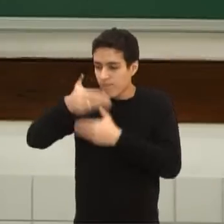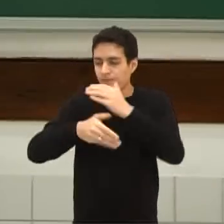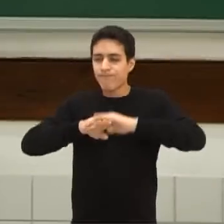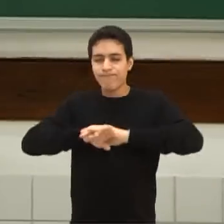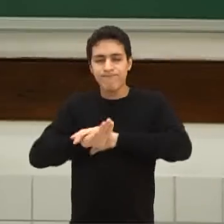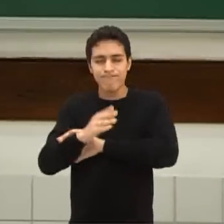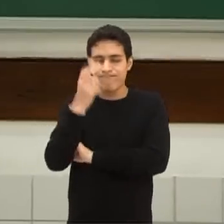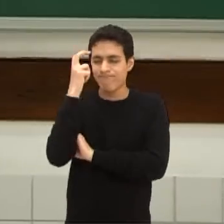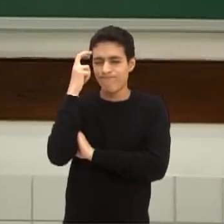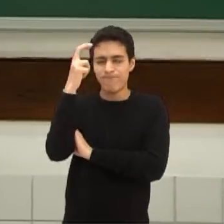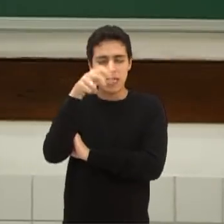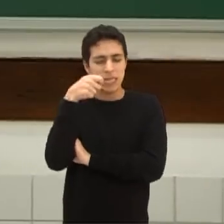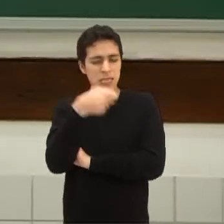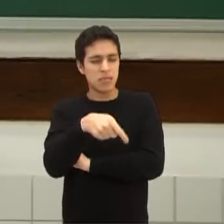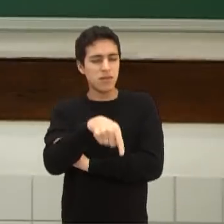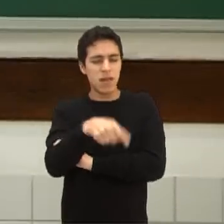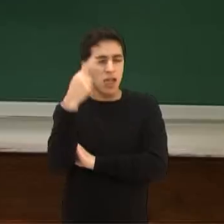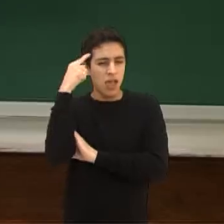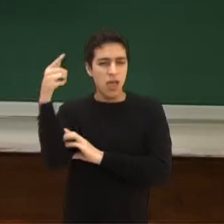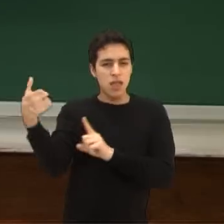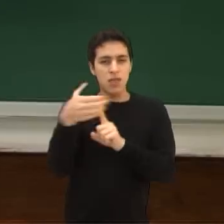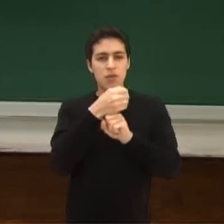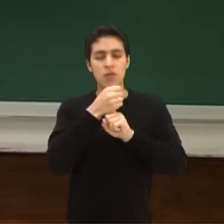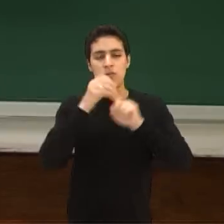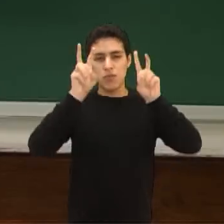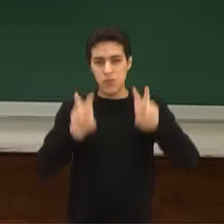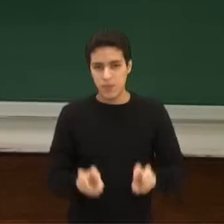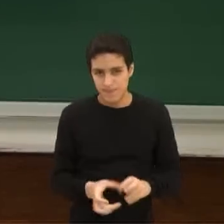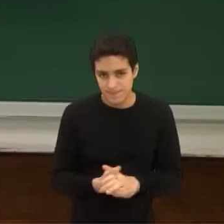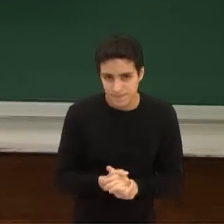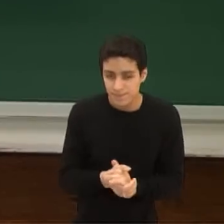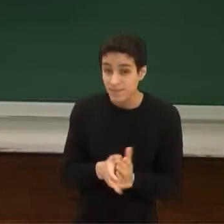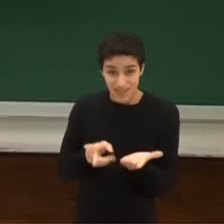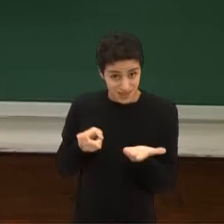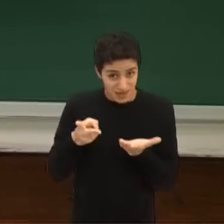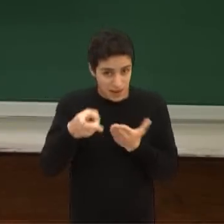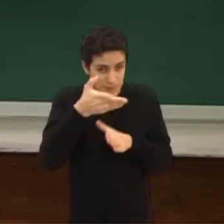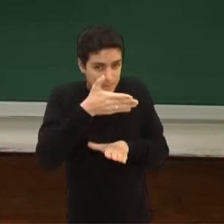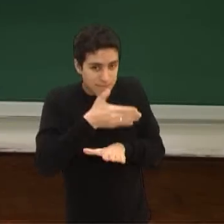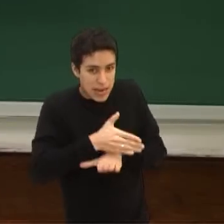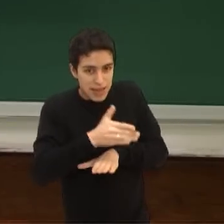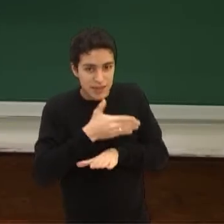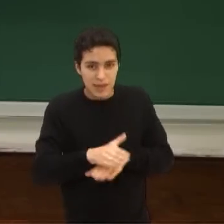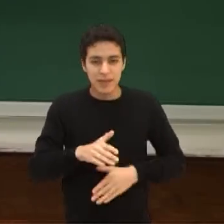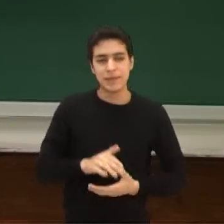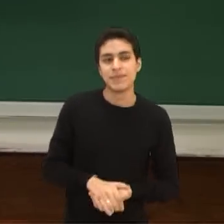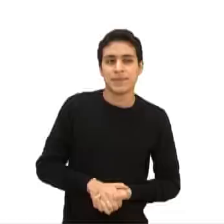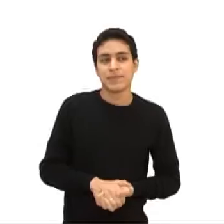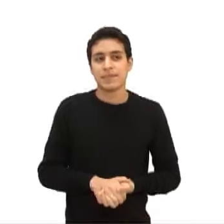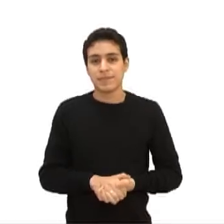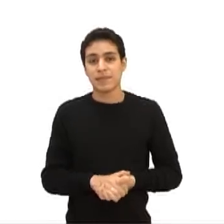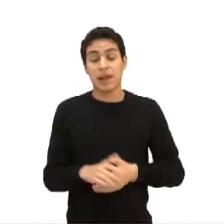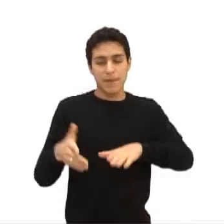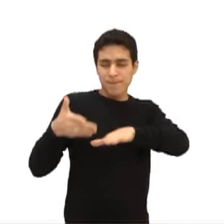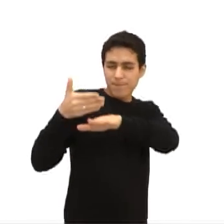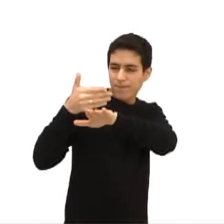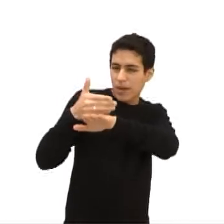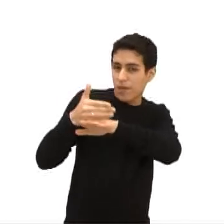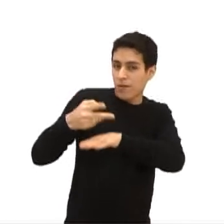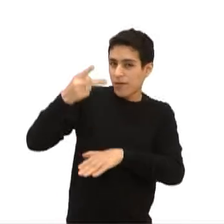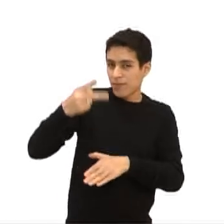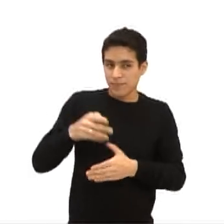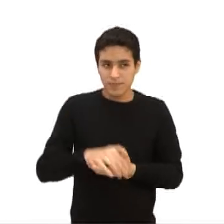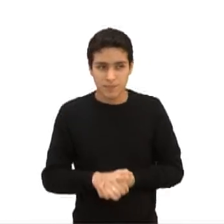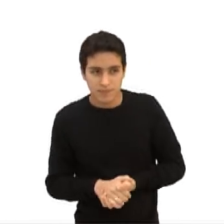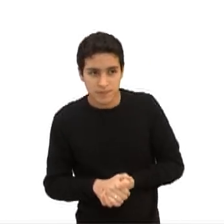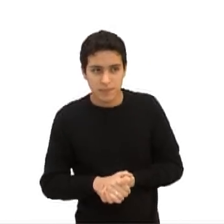craque expert no assunto. Então, vamos praticar mais um pouquinho? Praticando 2. PB